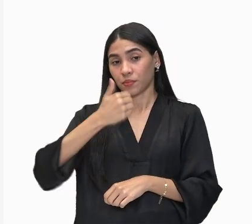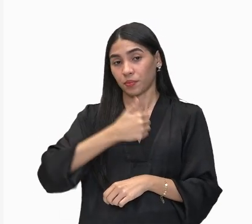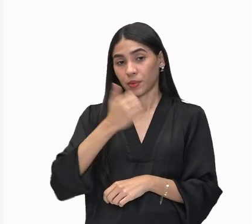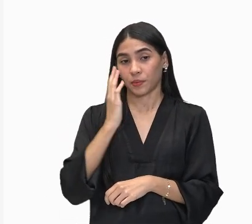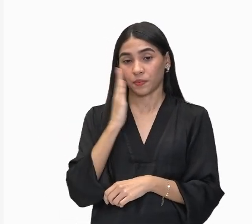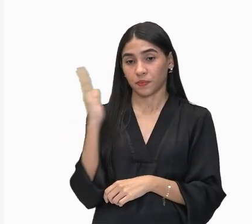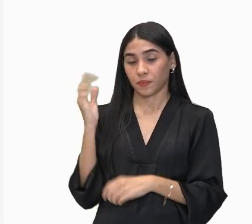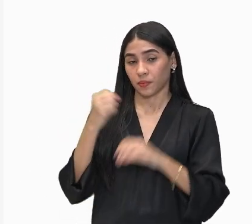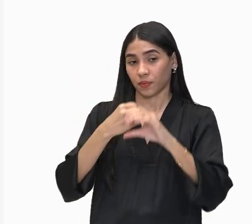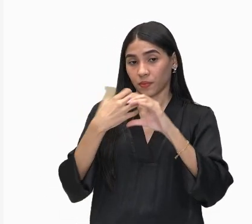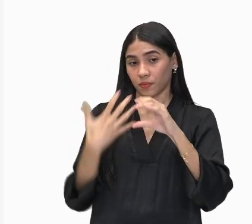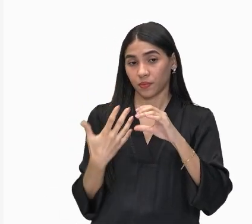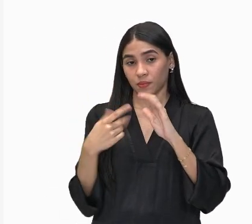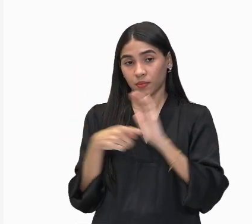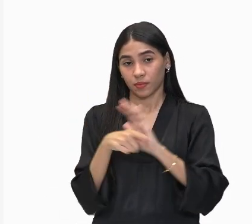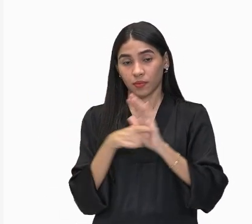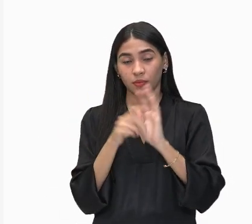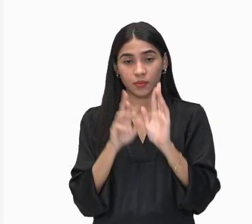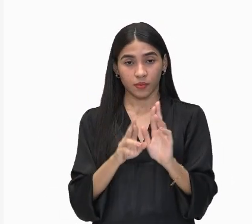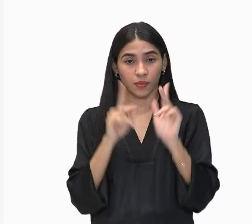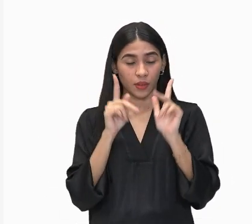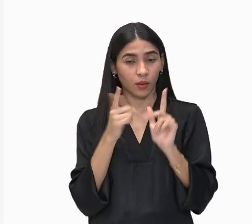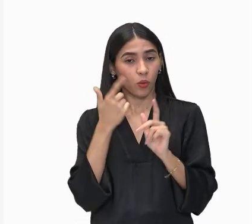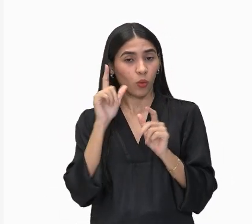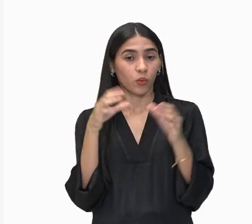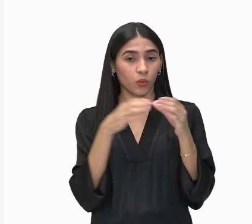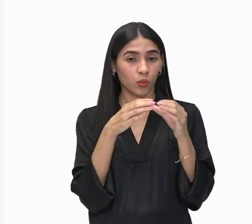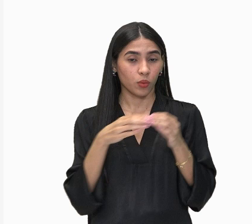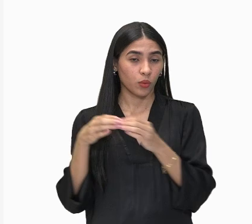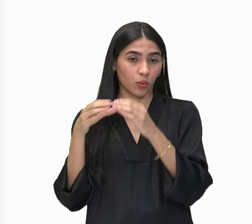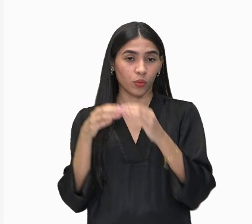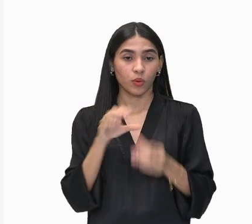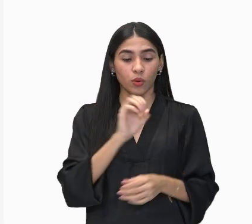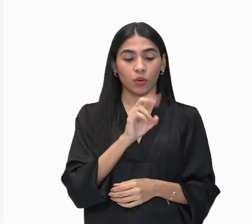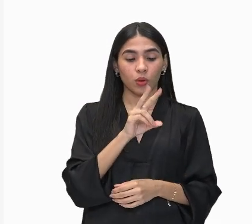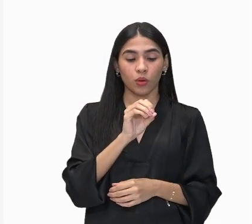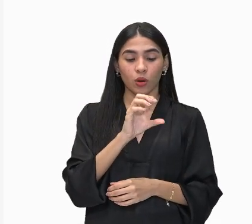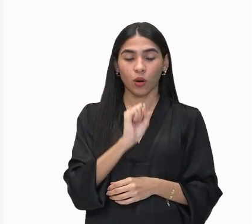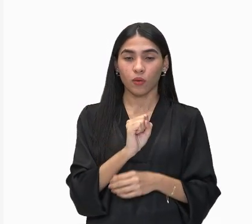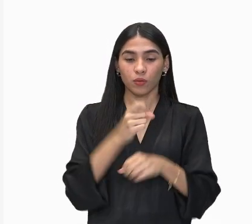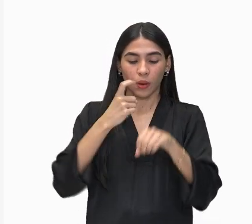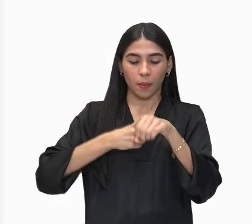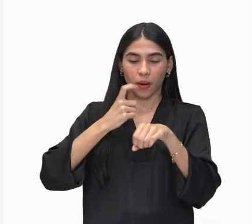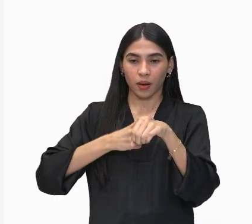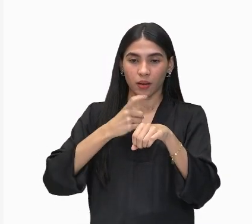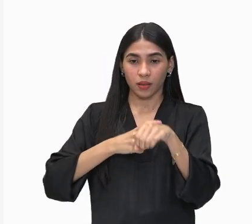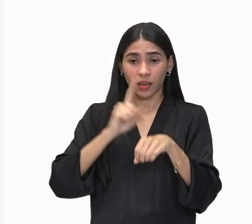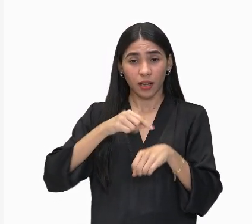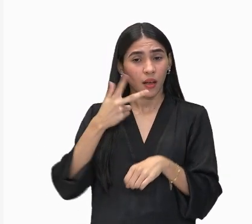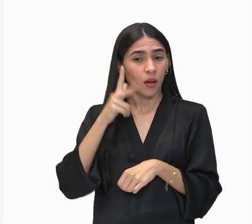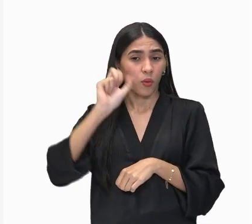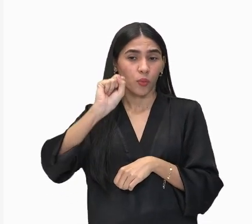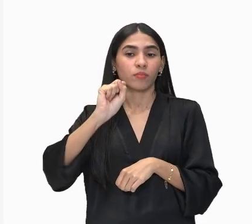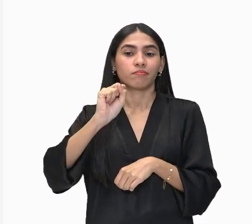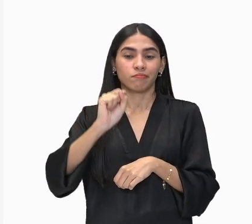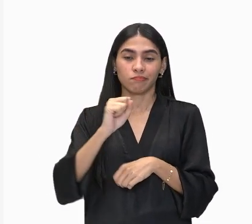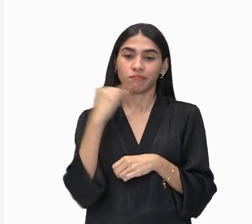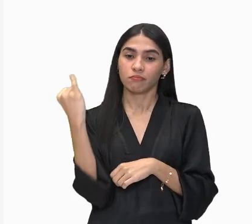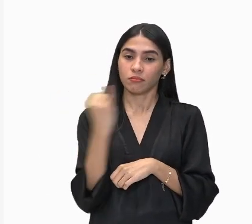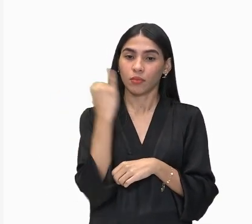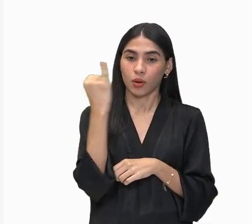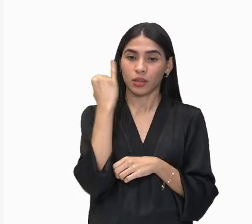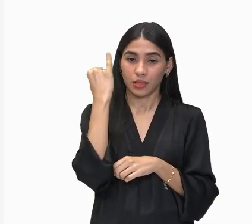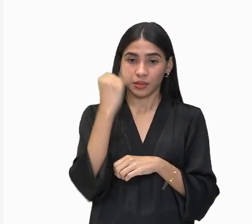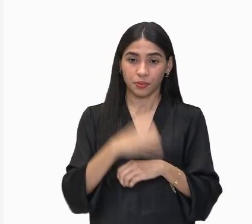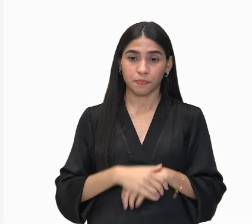de característica para diferenciar os demais, ovos com a casca mais dura. Isso é um ganho evolutivo